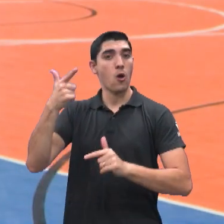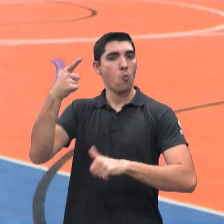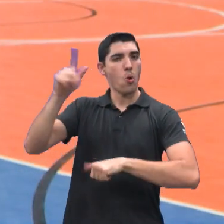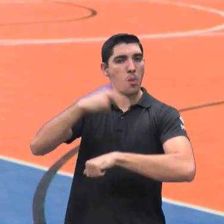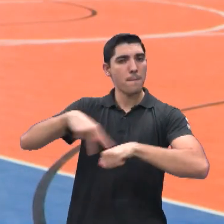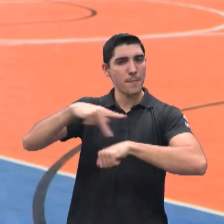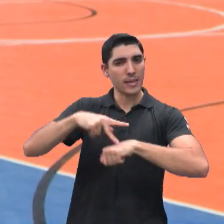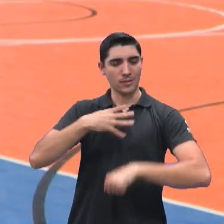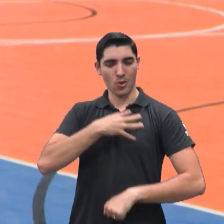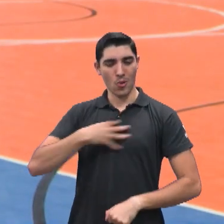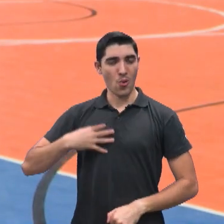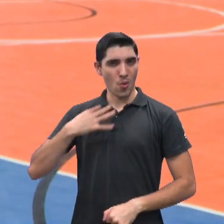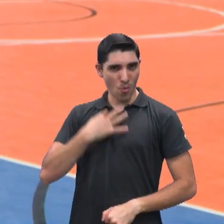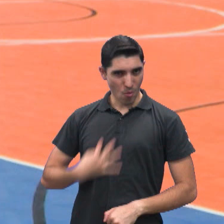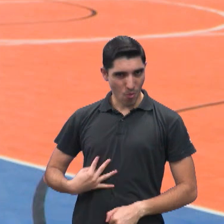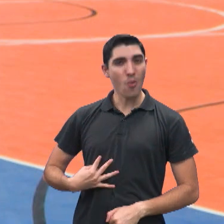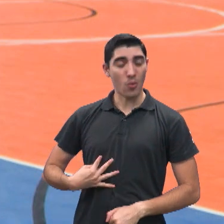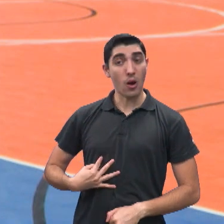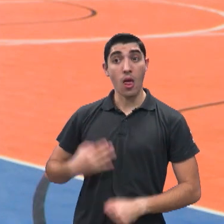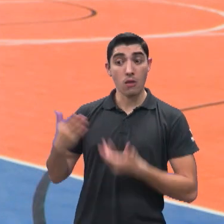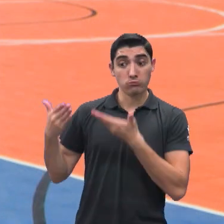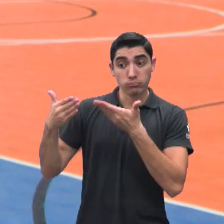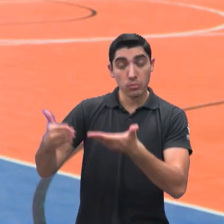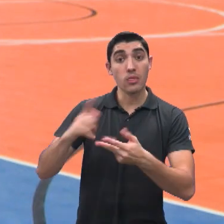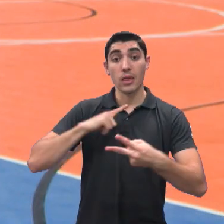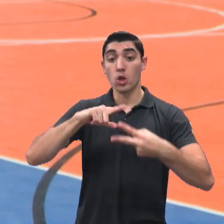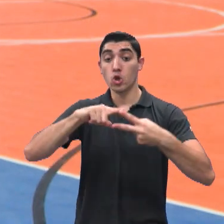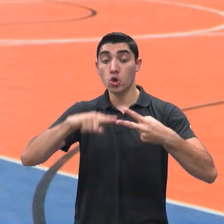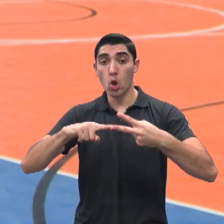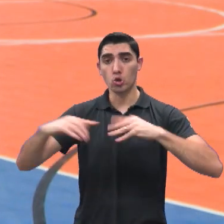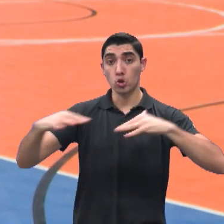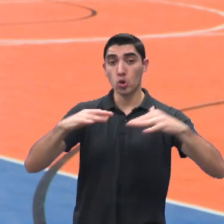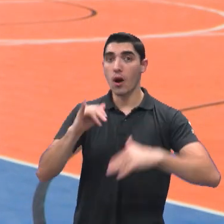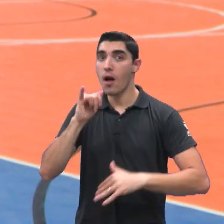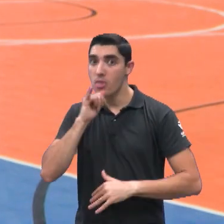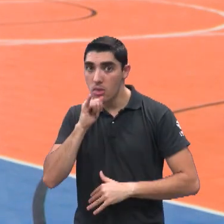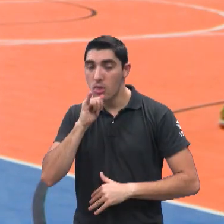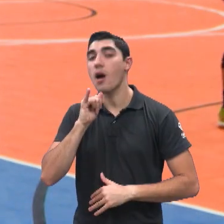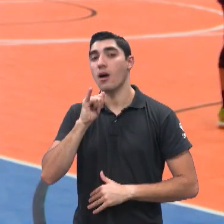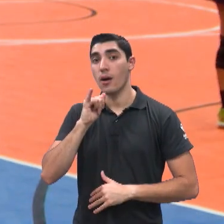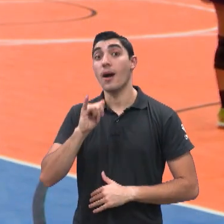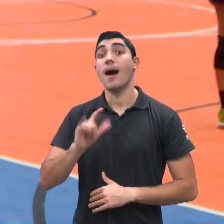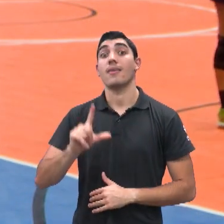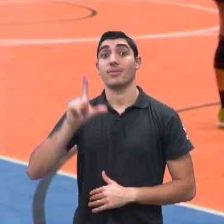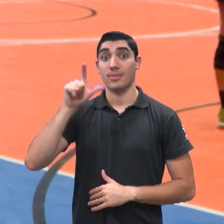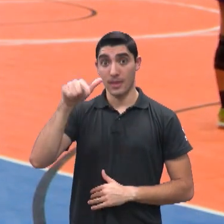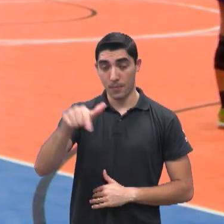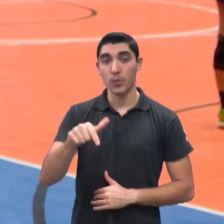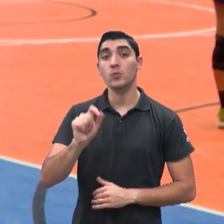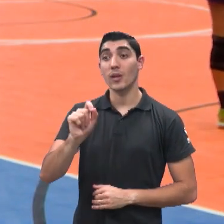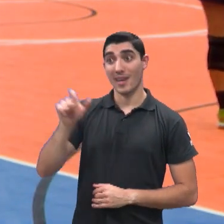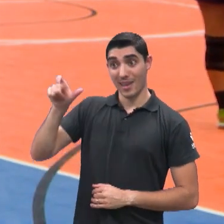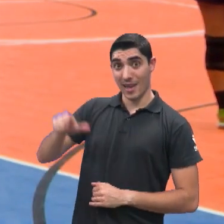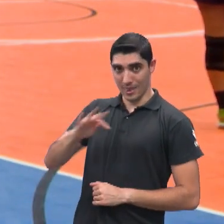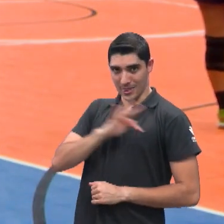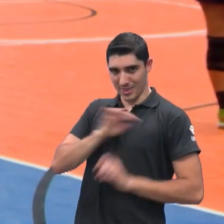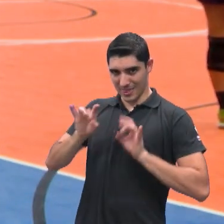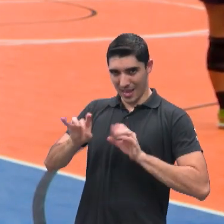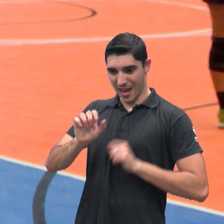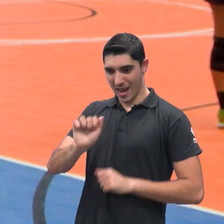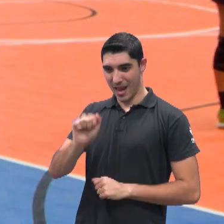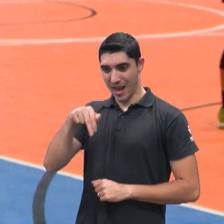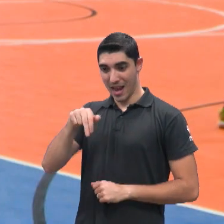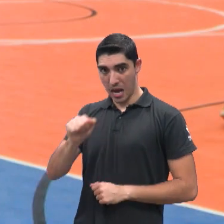brasileira disputa 2 amistosos antes do início da competição. E para a técnica Ana Diniz, elas têm